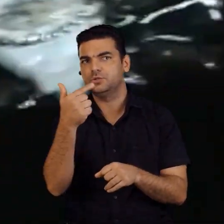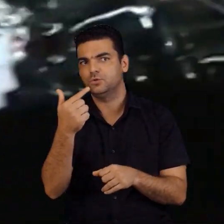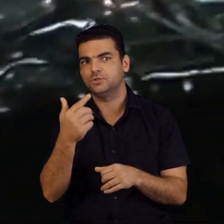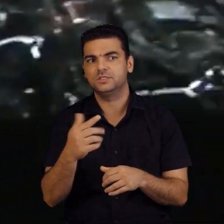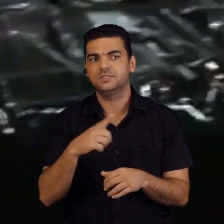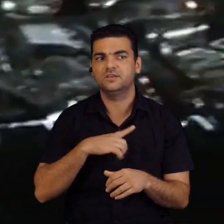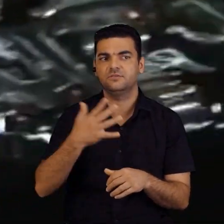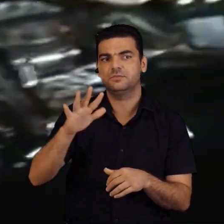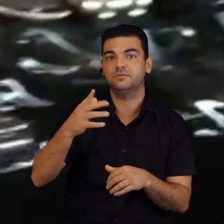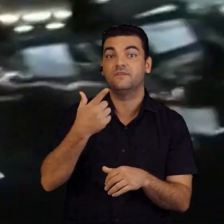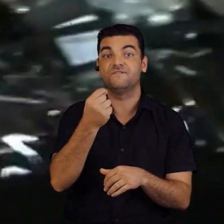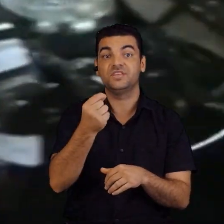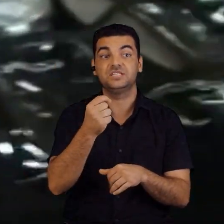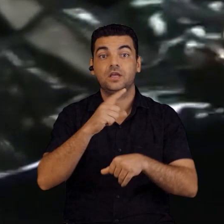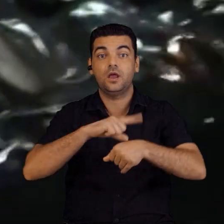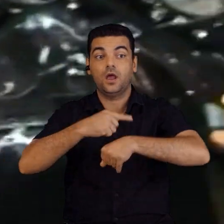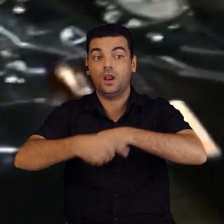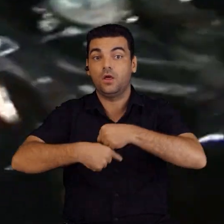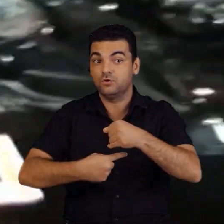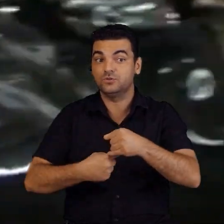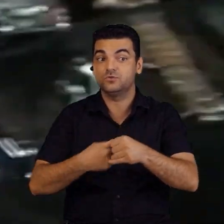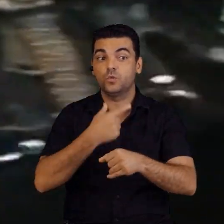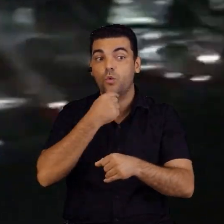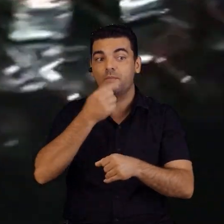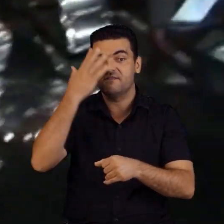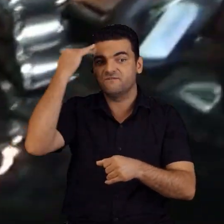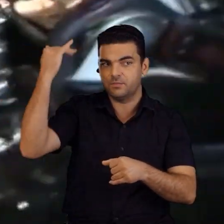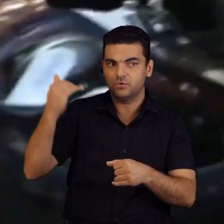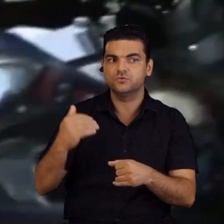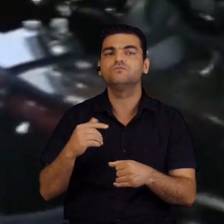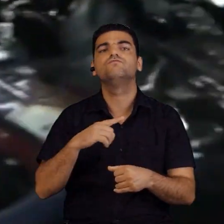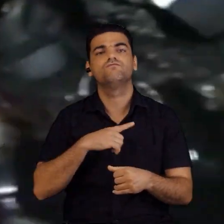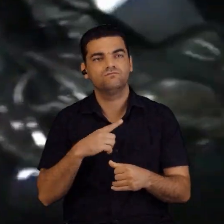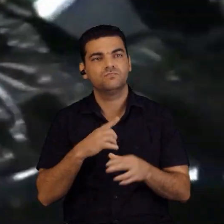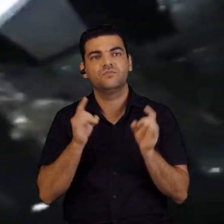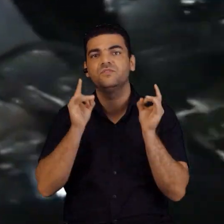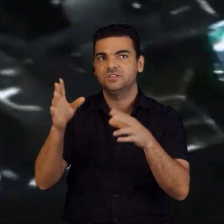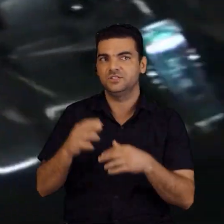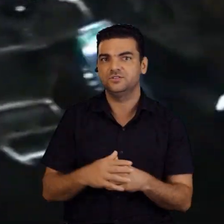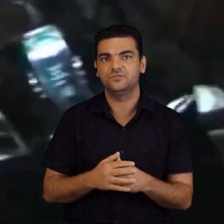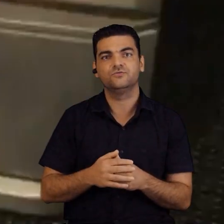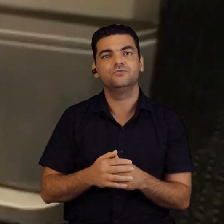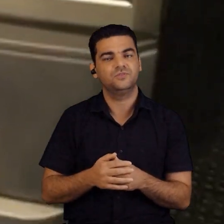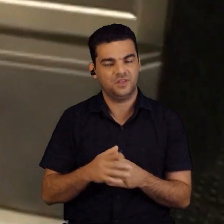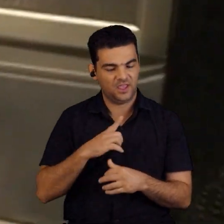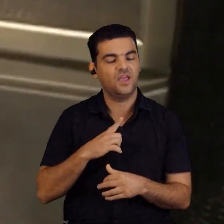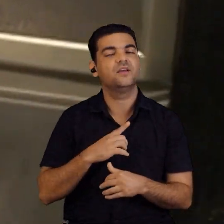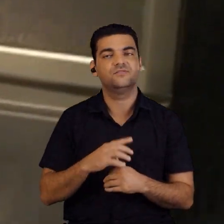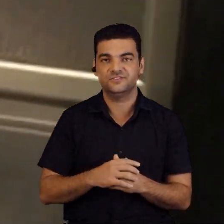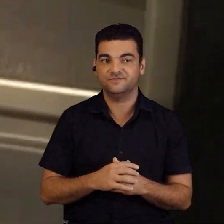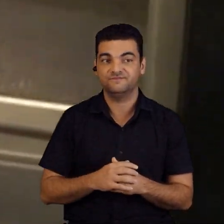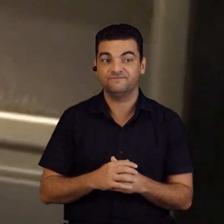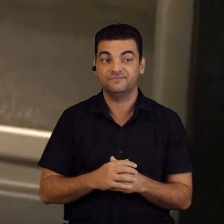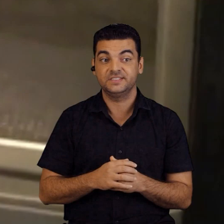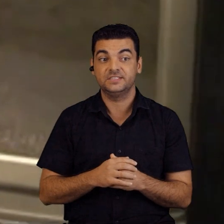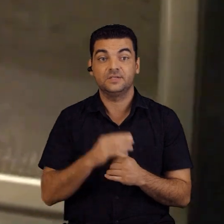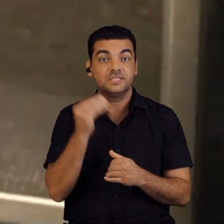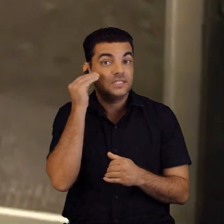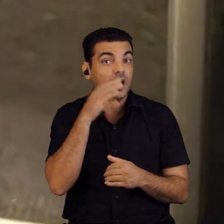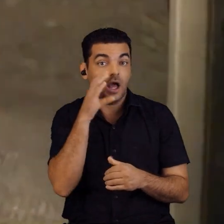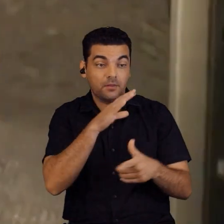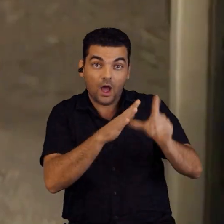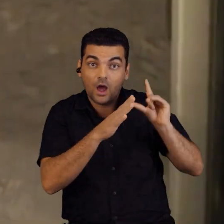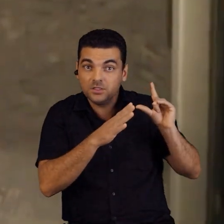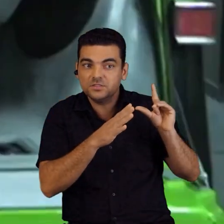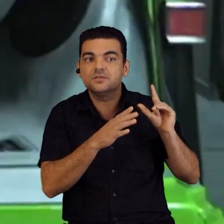por exemplo, 20 relógios de alto valor de um famoso traficante colombiano foram leiloados. A